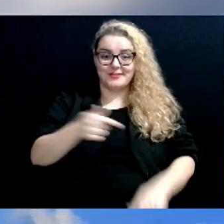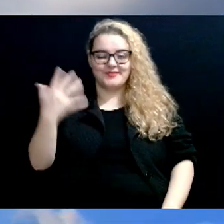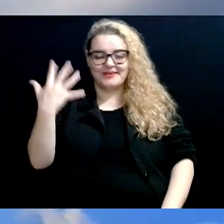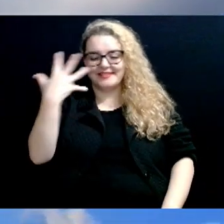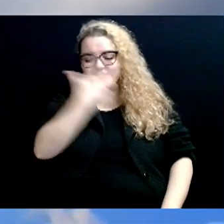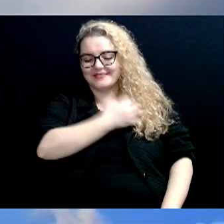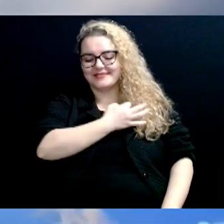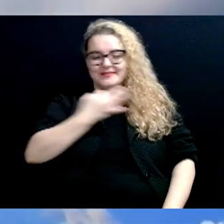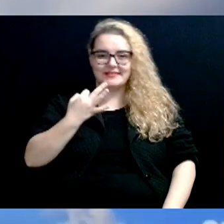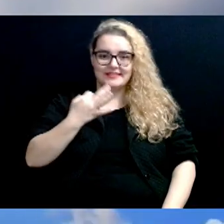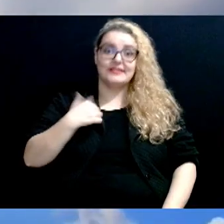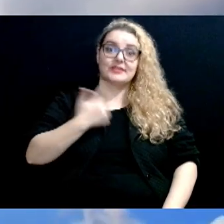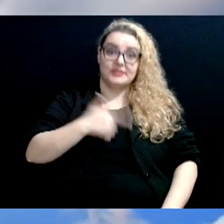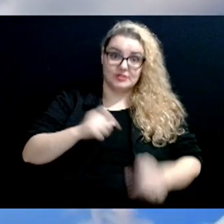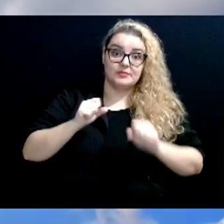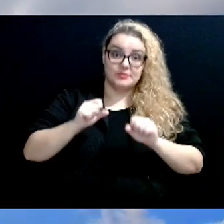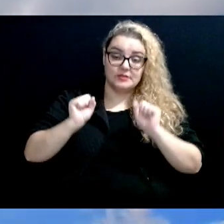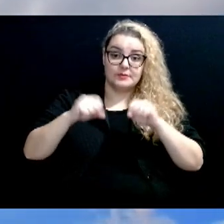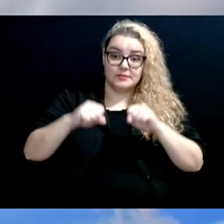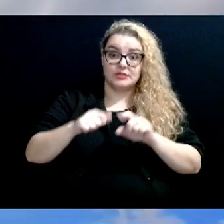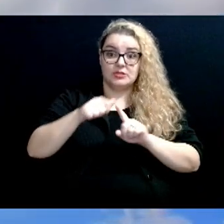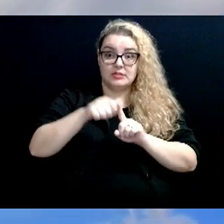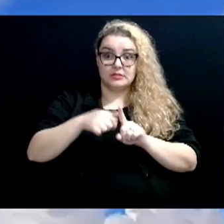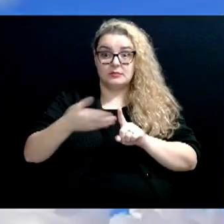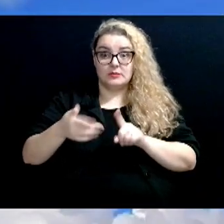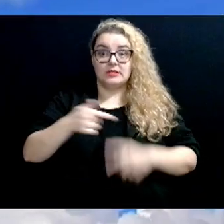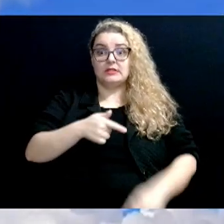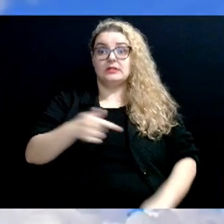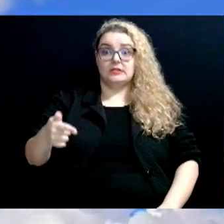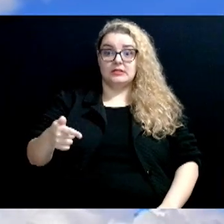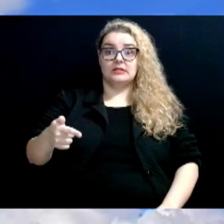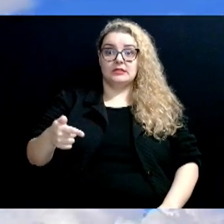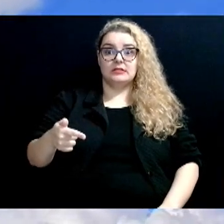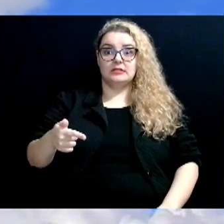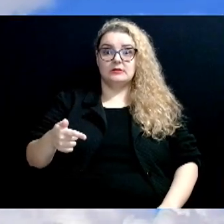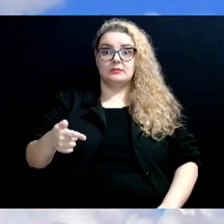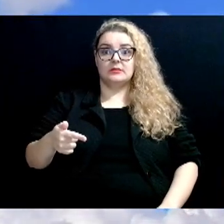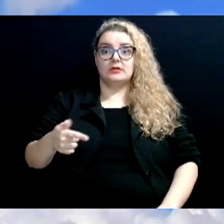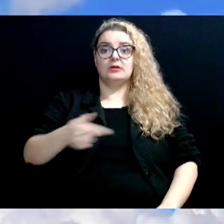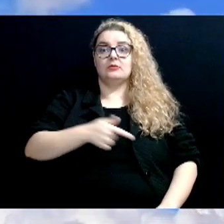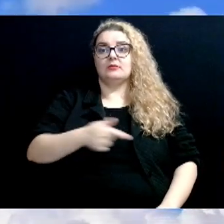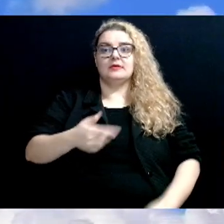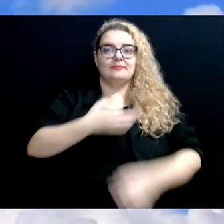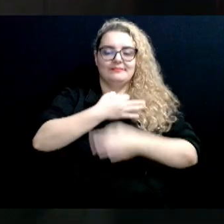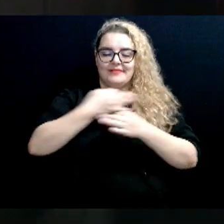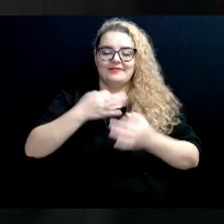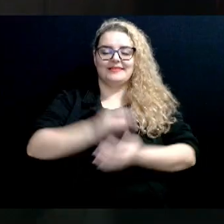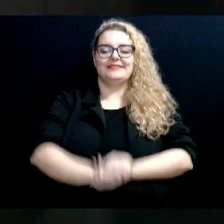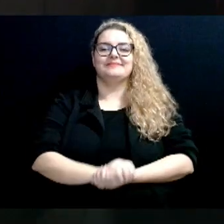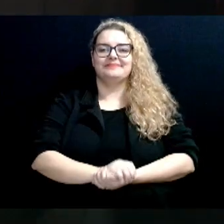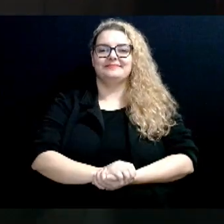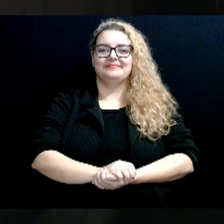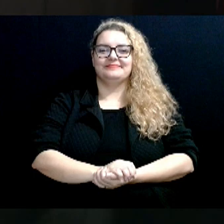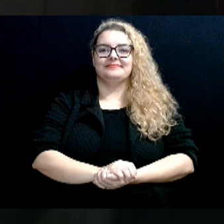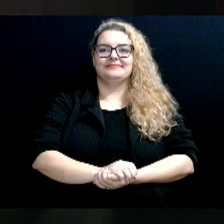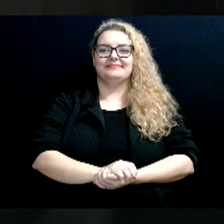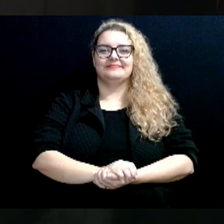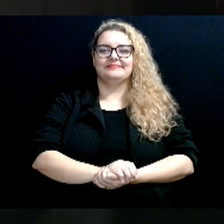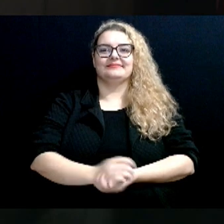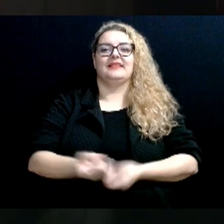sim fazer desse mês e dessa semana uma semana maravilhosa. Agora a gente volta ao nosso tema